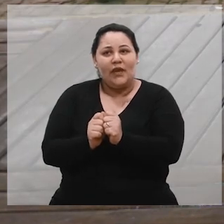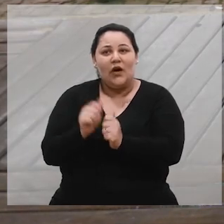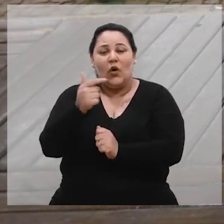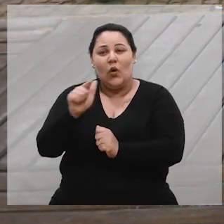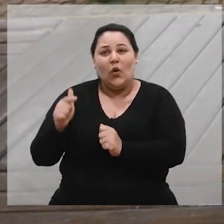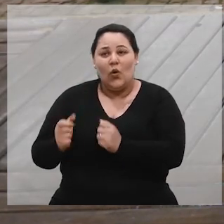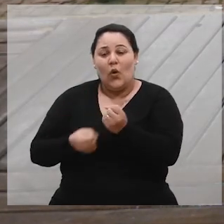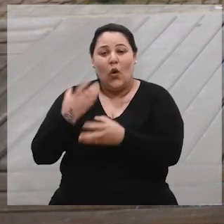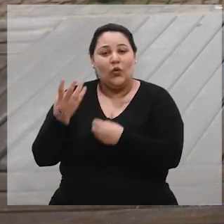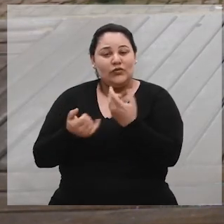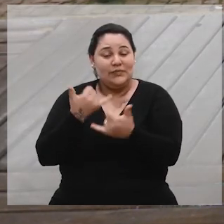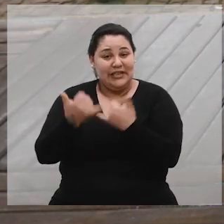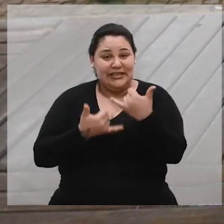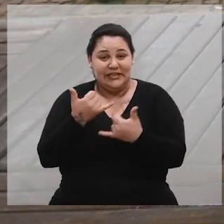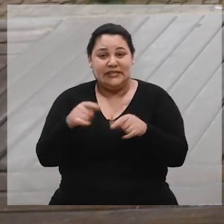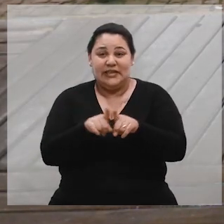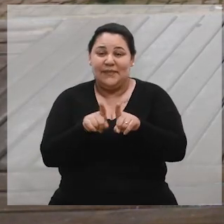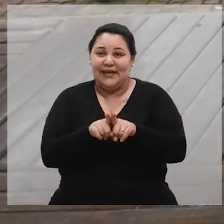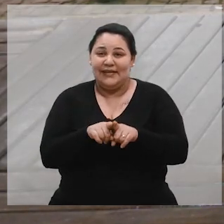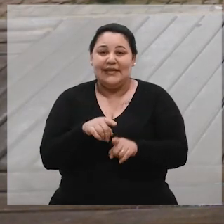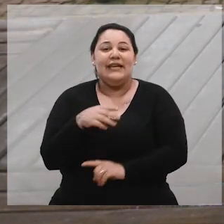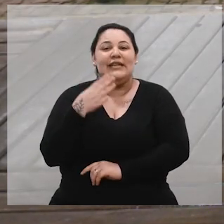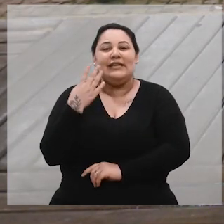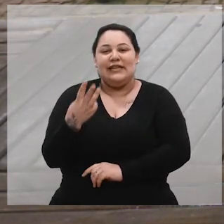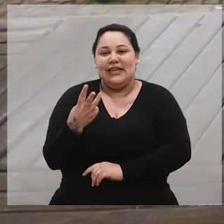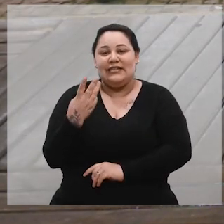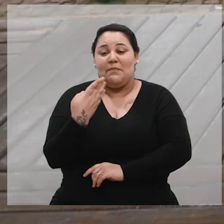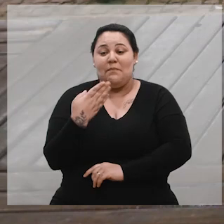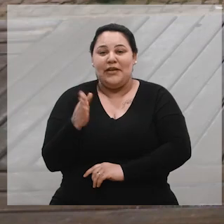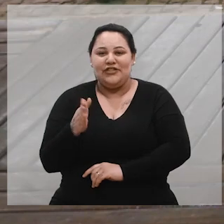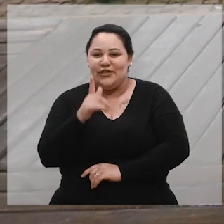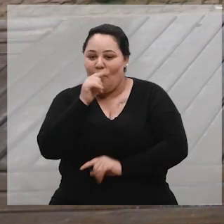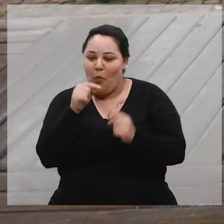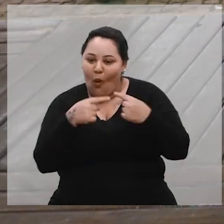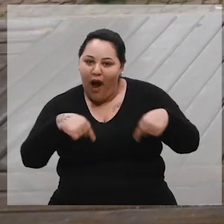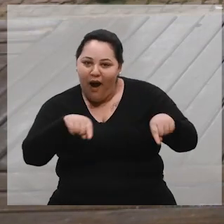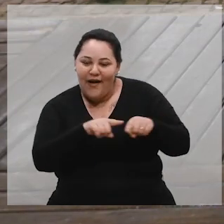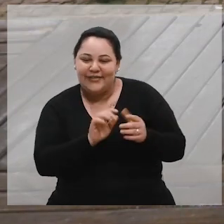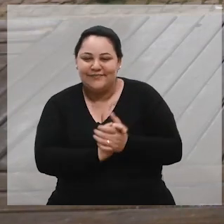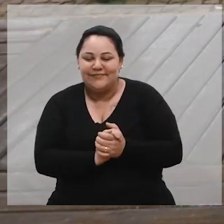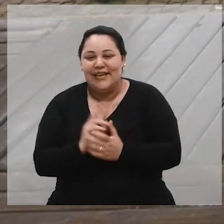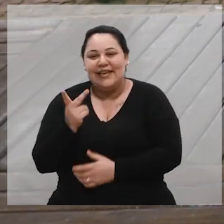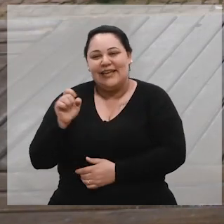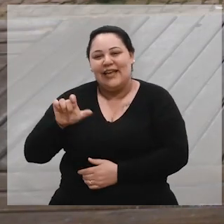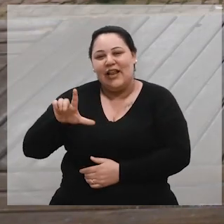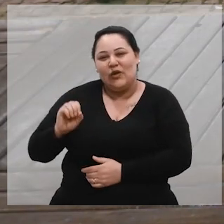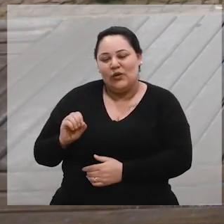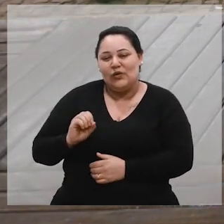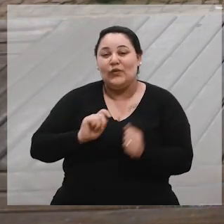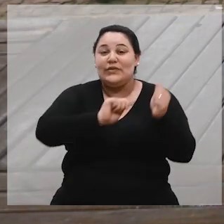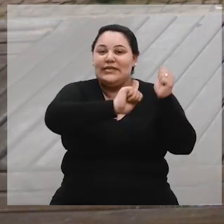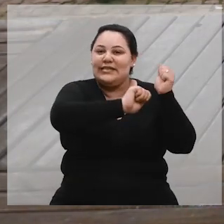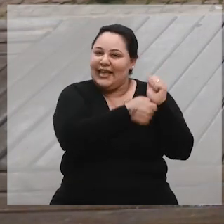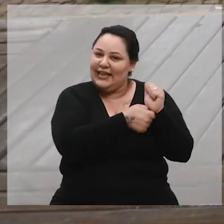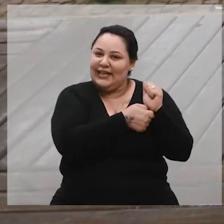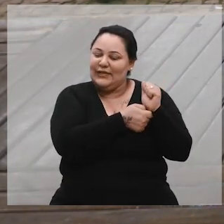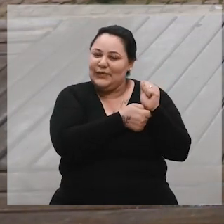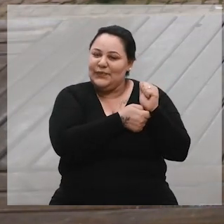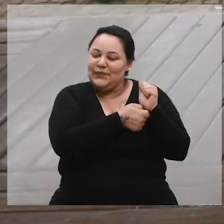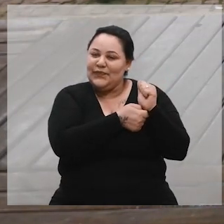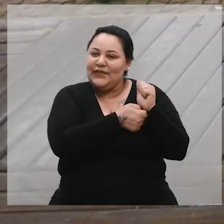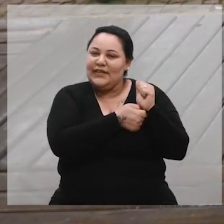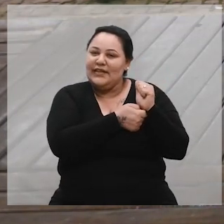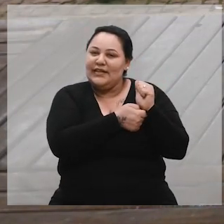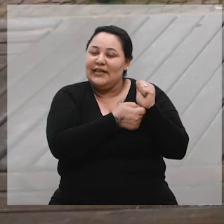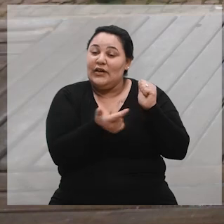José Henrique, Contos Brincantes, 3 peixinhos e um aquário. E a Elô que nos trouxe aqui e está